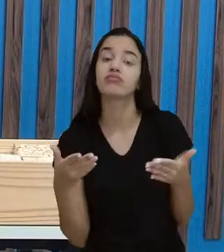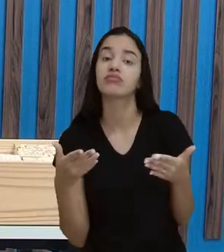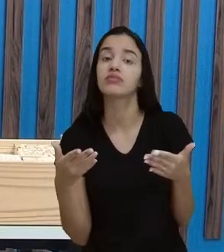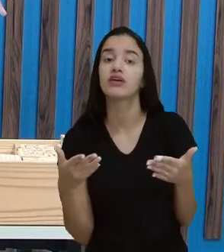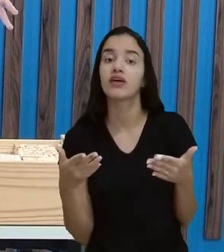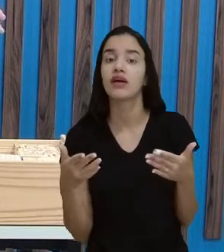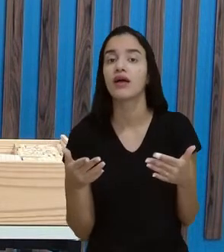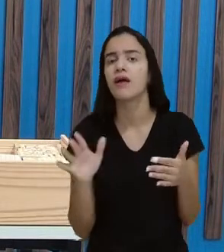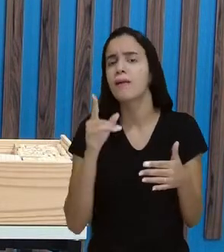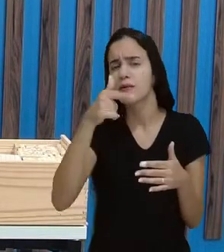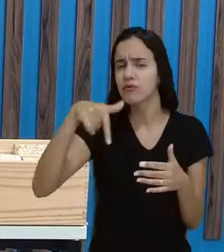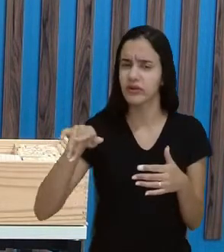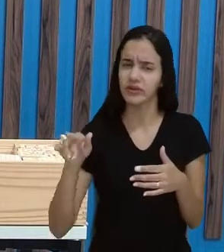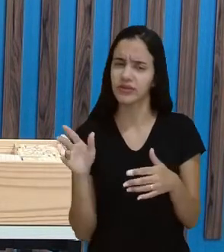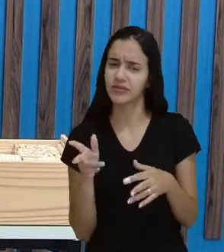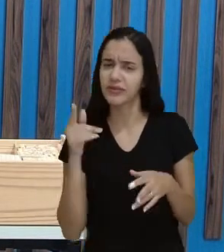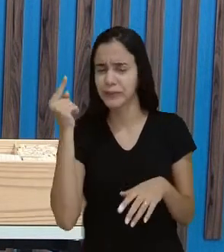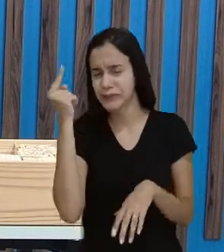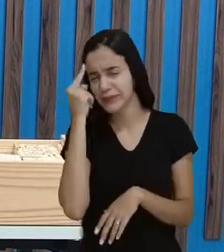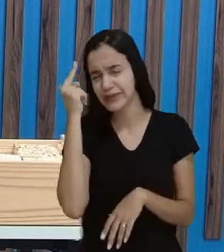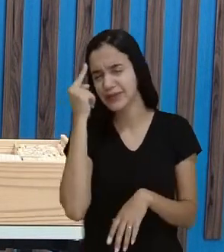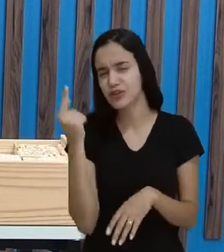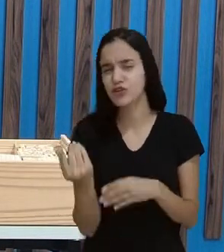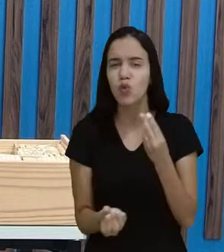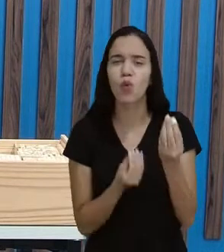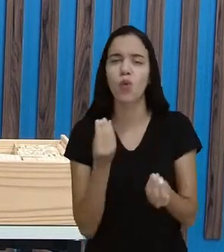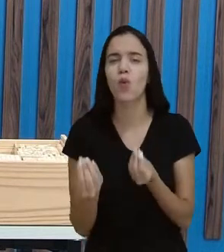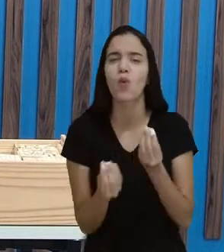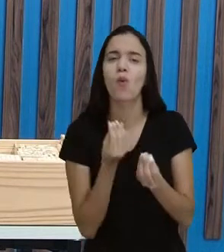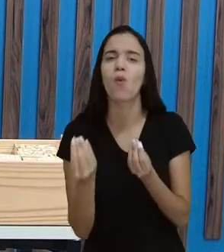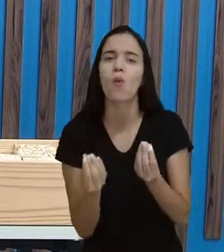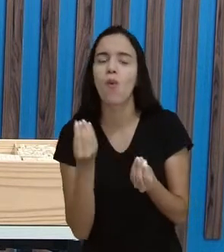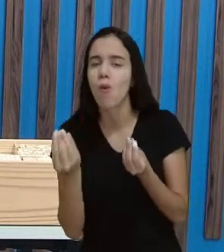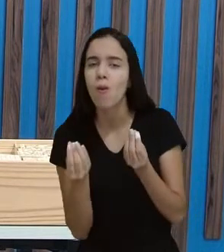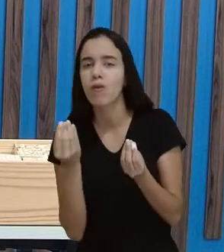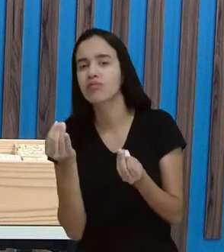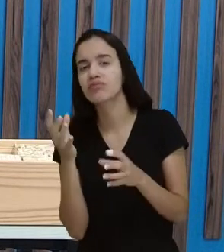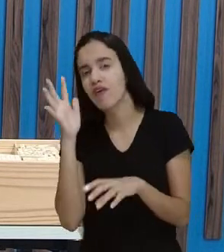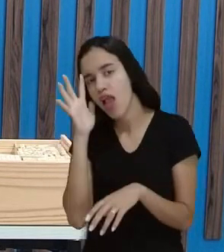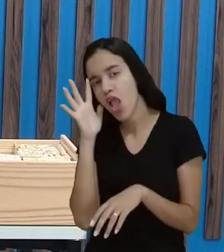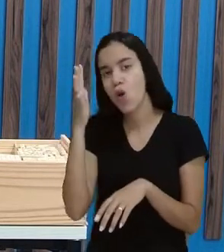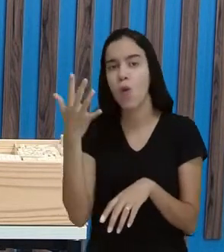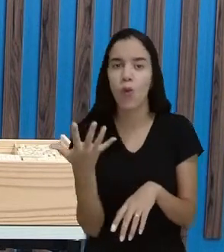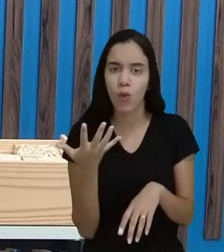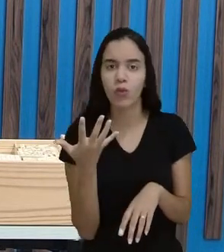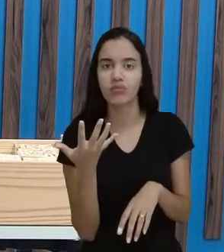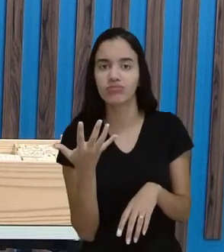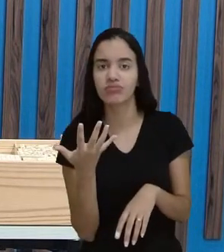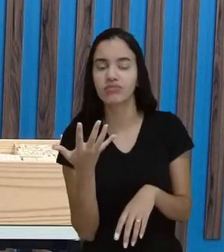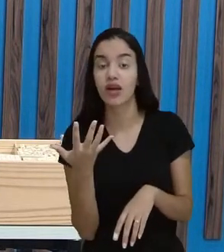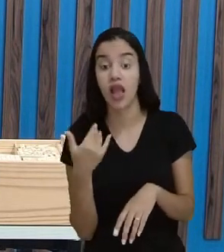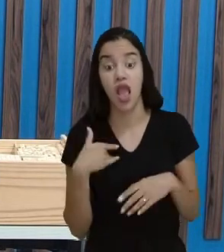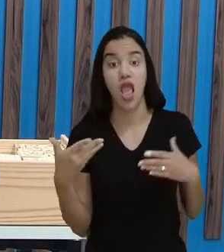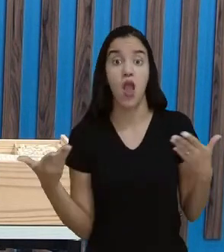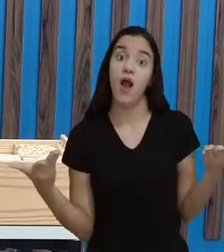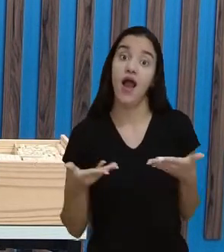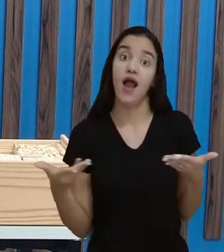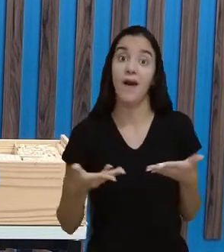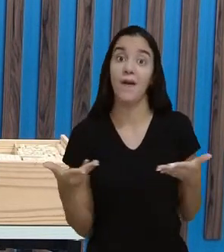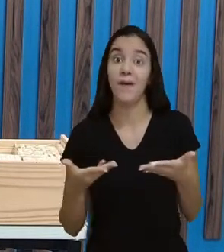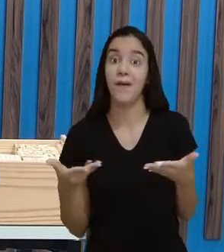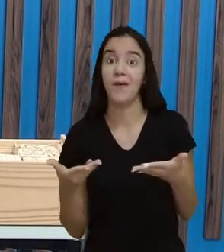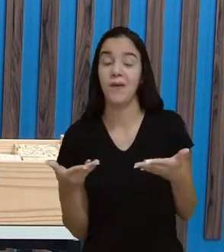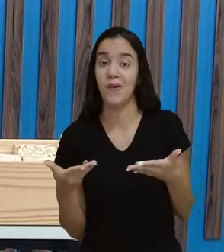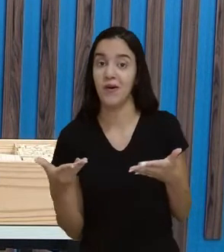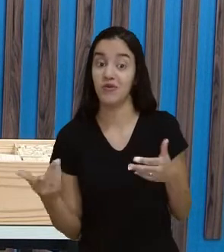aí, vocês já vão pensando aí como é que a gente vai resolver isso. Que eu agora vou dar uma